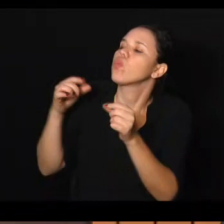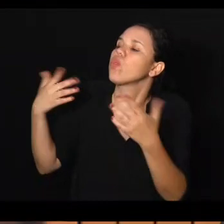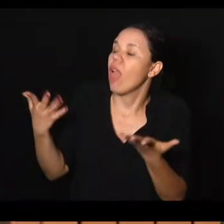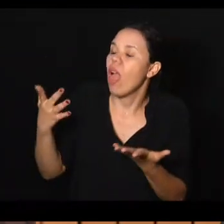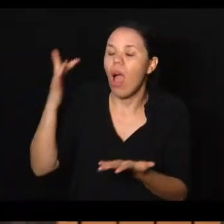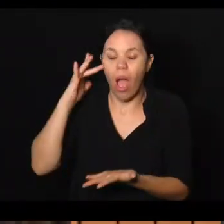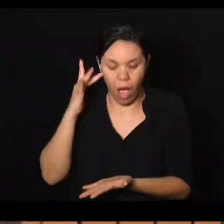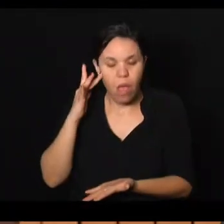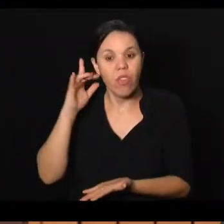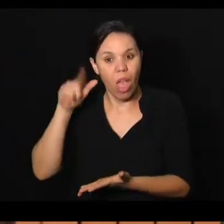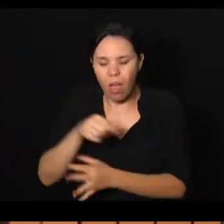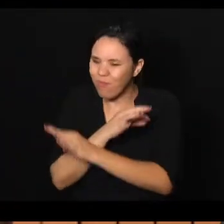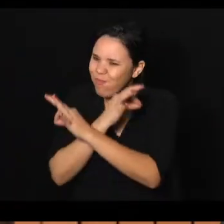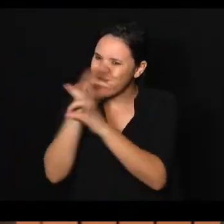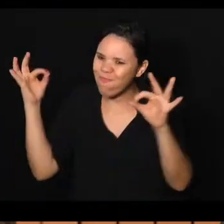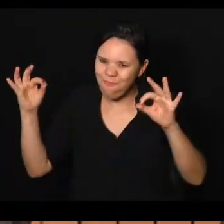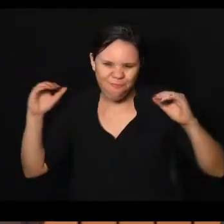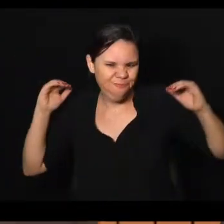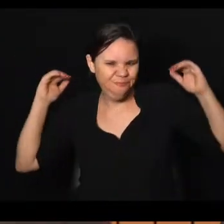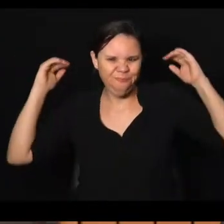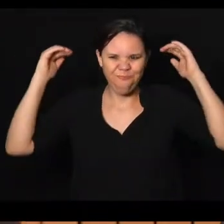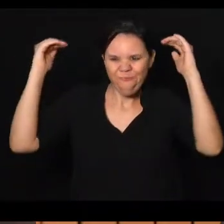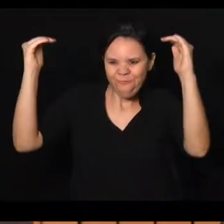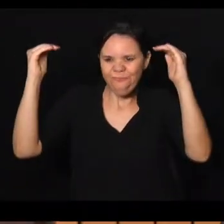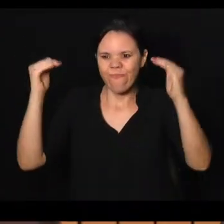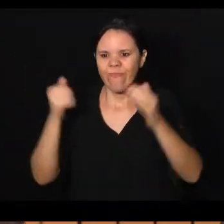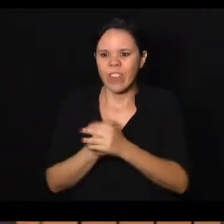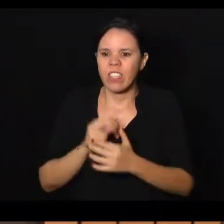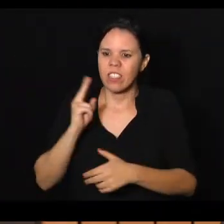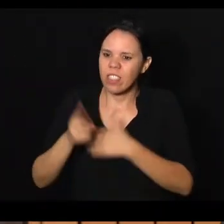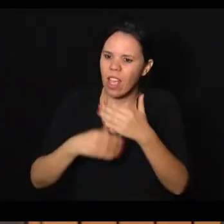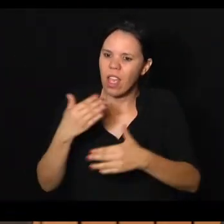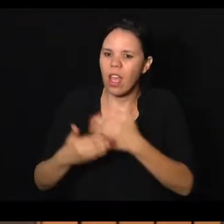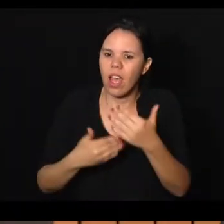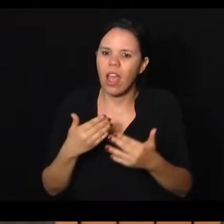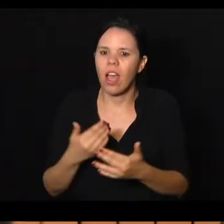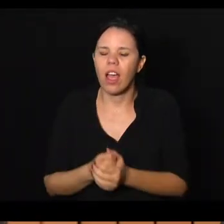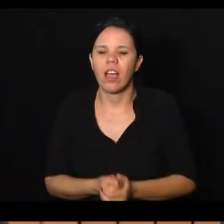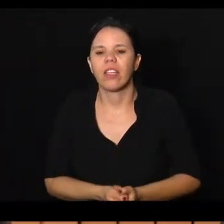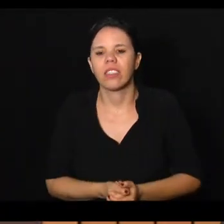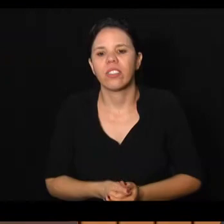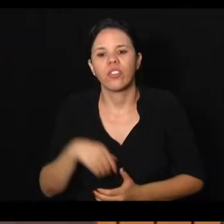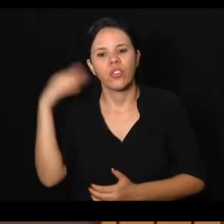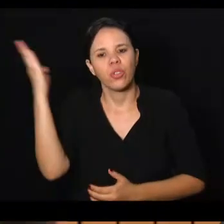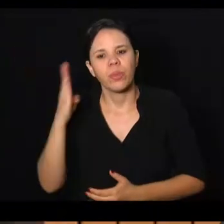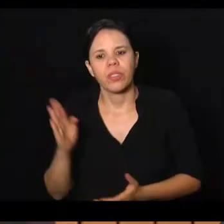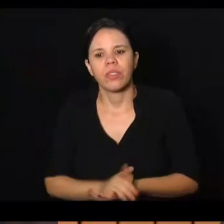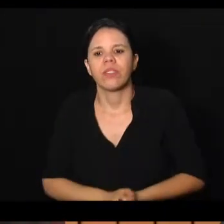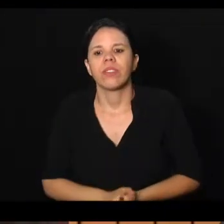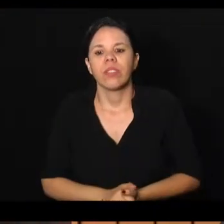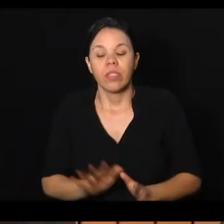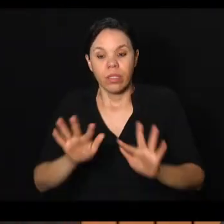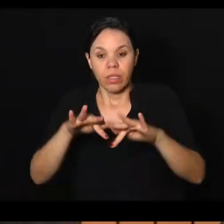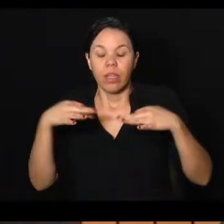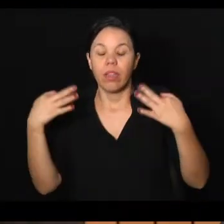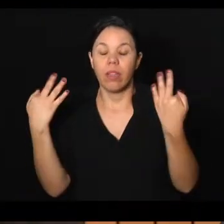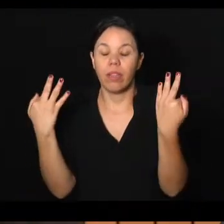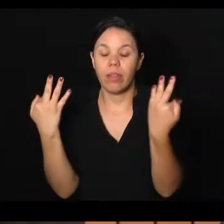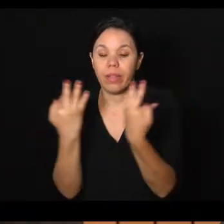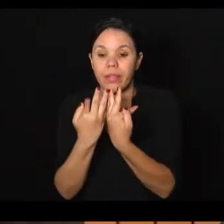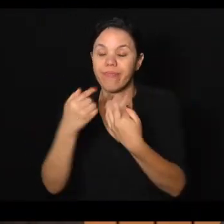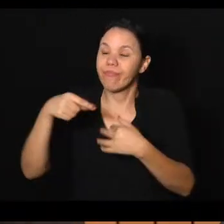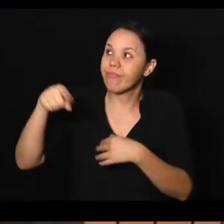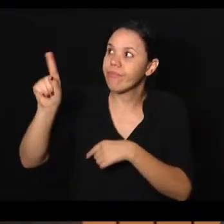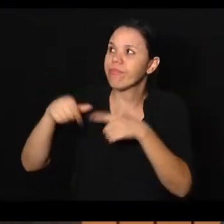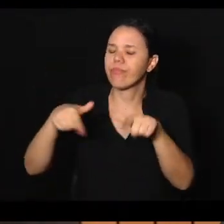uma proposta extraordinária, que é a Casa Dia para os idosos no Brasil. Para que a família, quando for